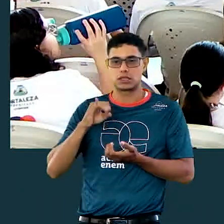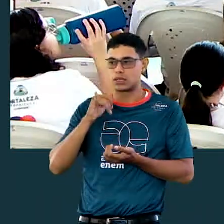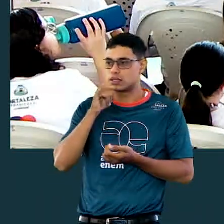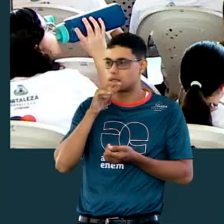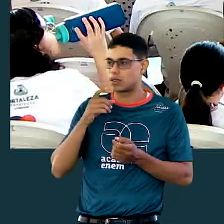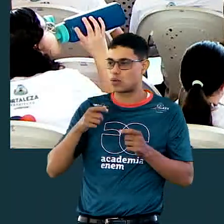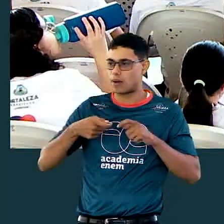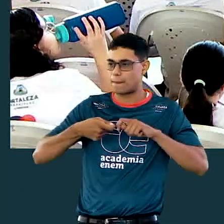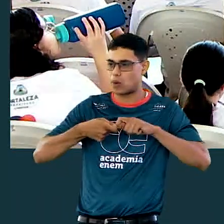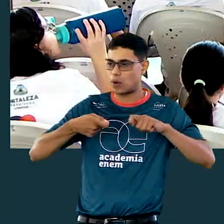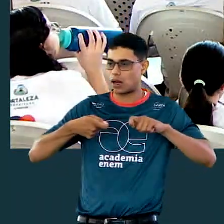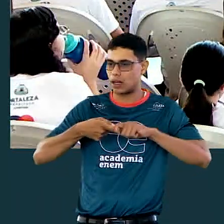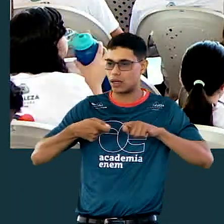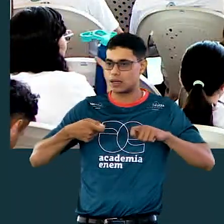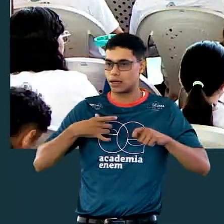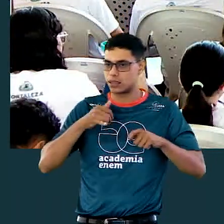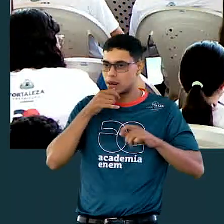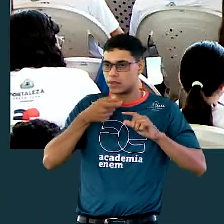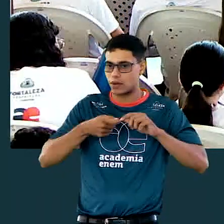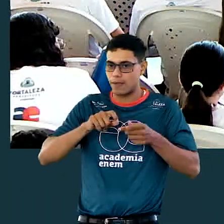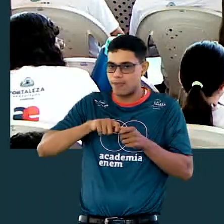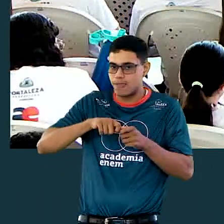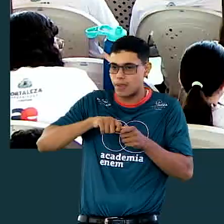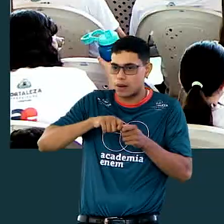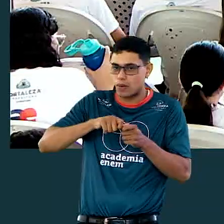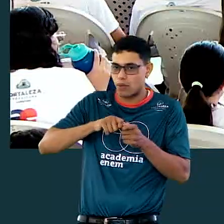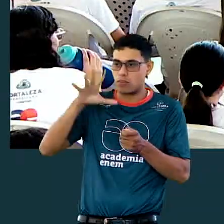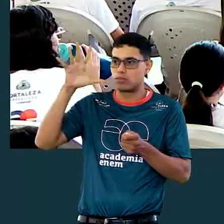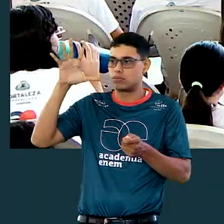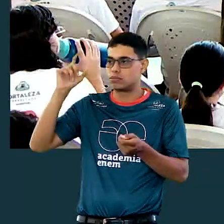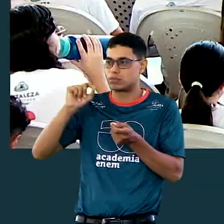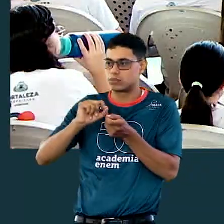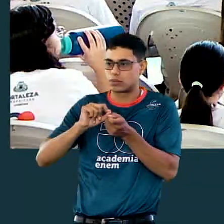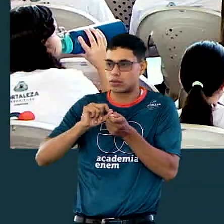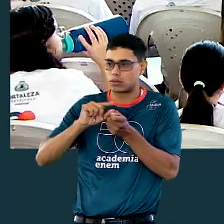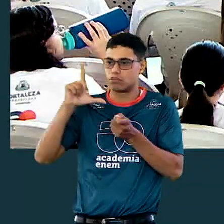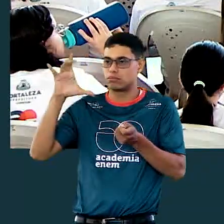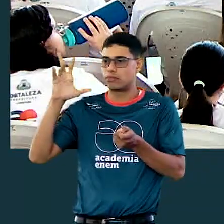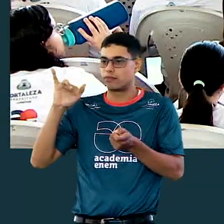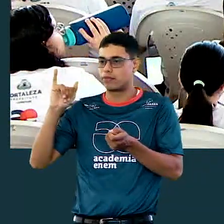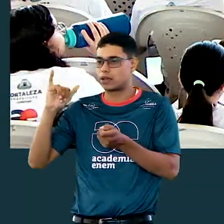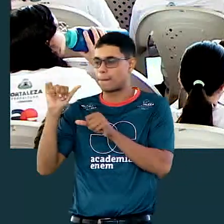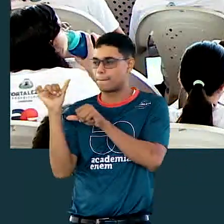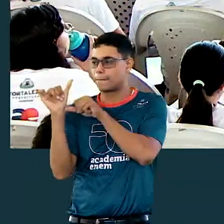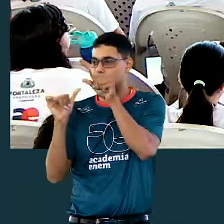eu soltar a molinha, eu vou converter energia